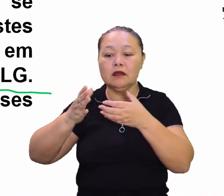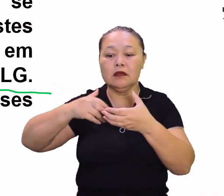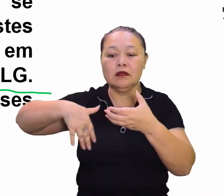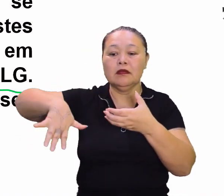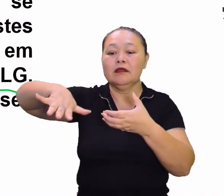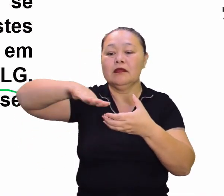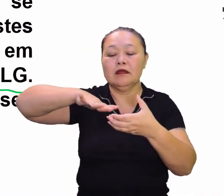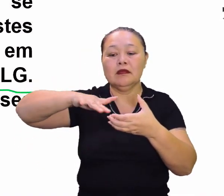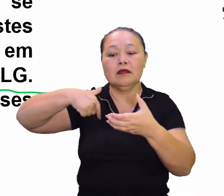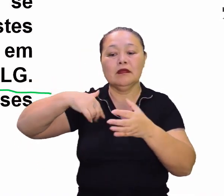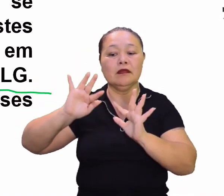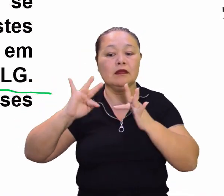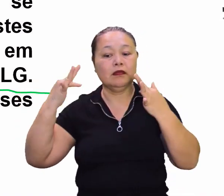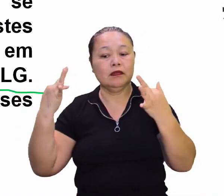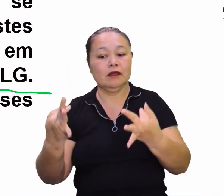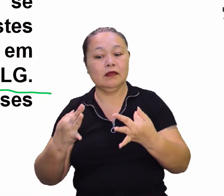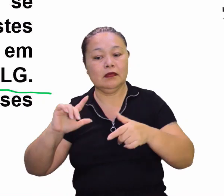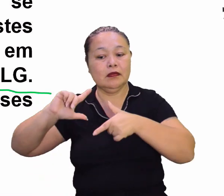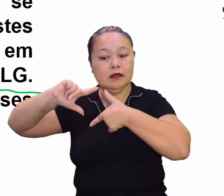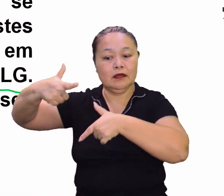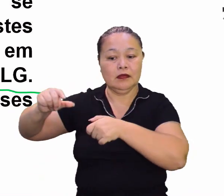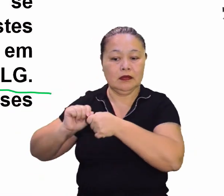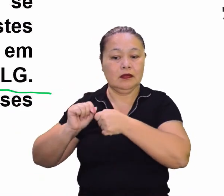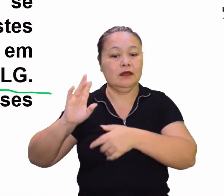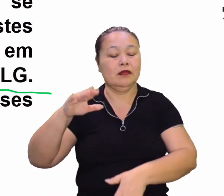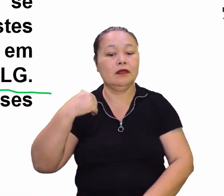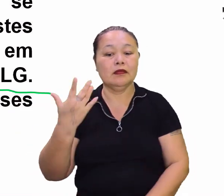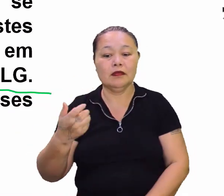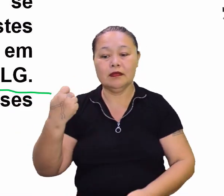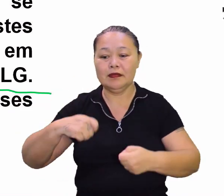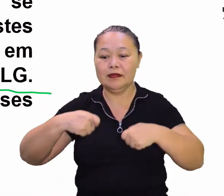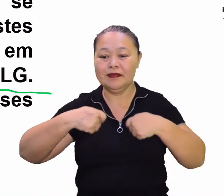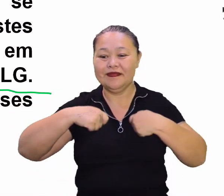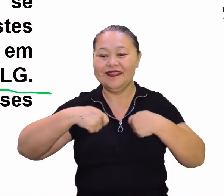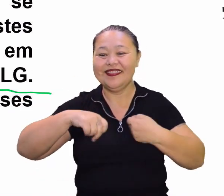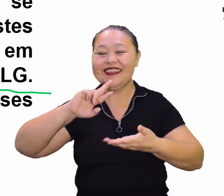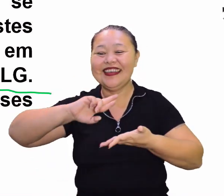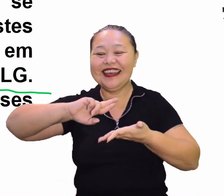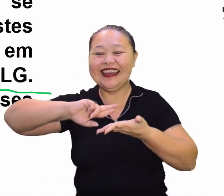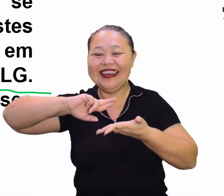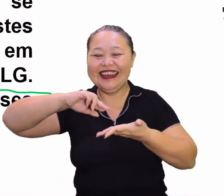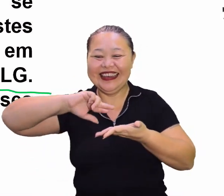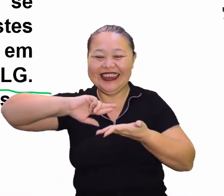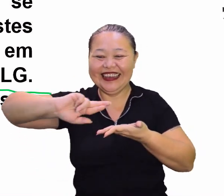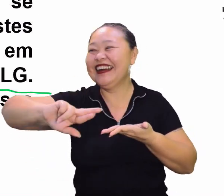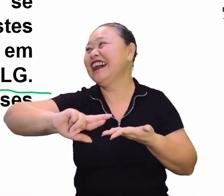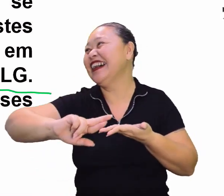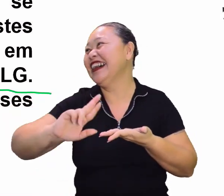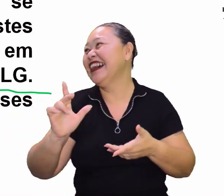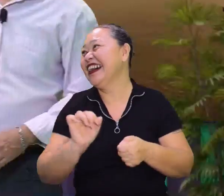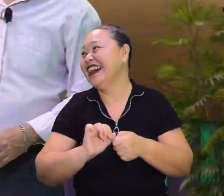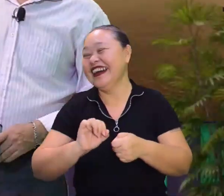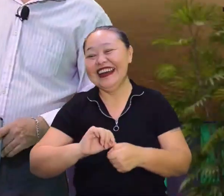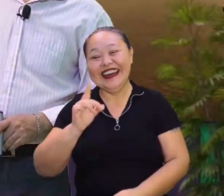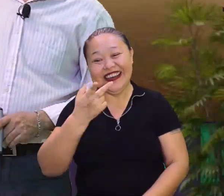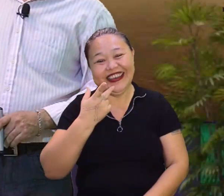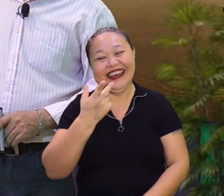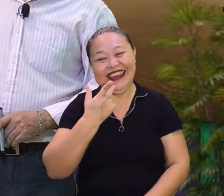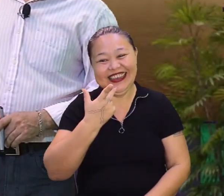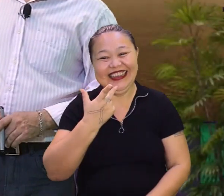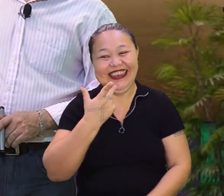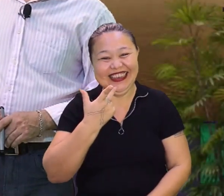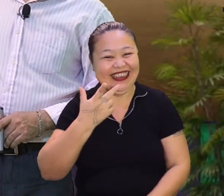galera que eram famílias tradicionais. E precisava já dar a resposta? Não, mas eu não falei a resposta. Eu falei, eu